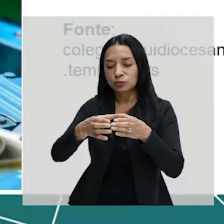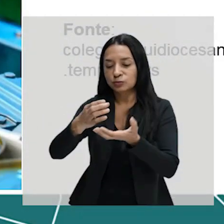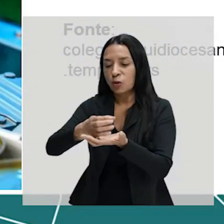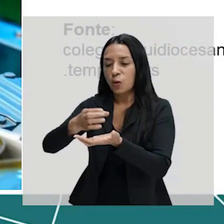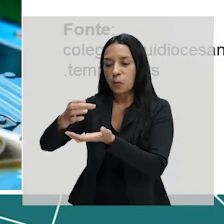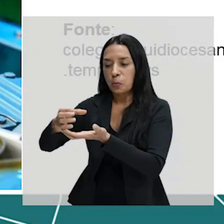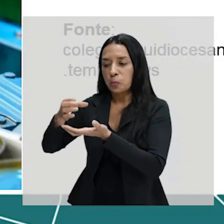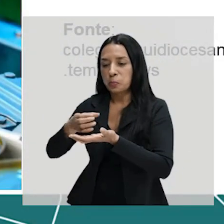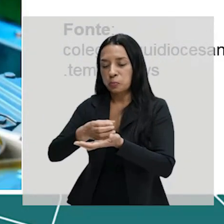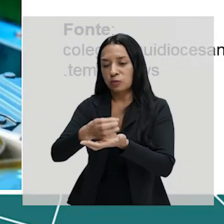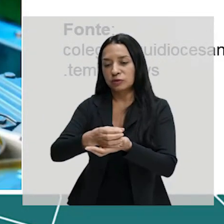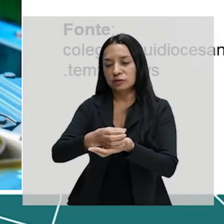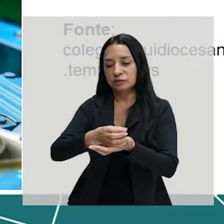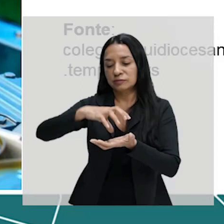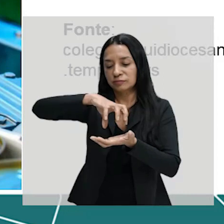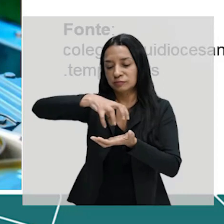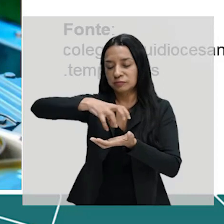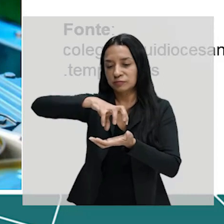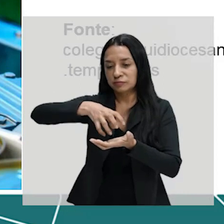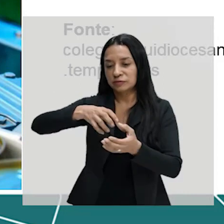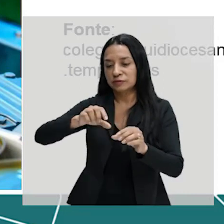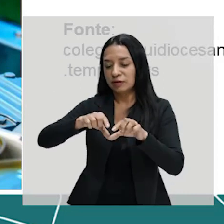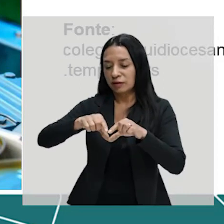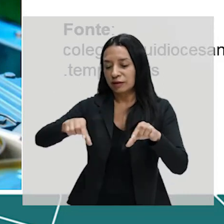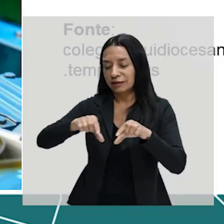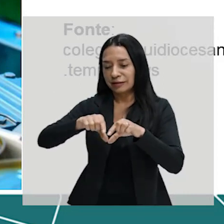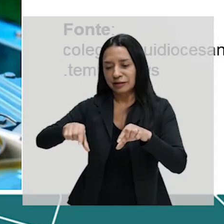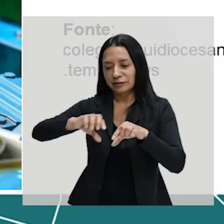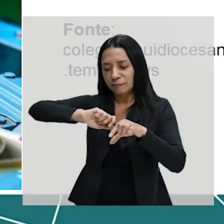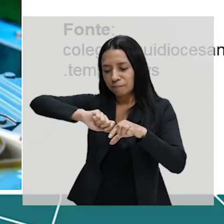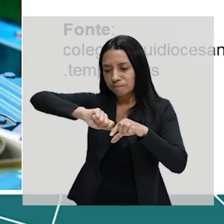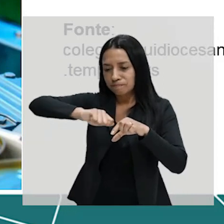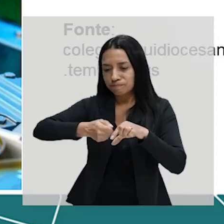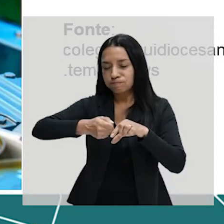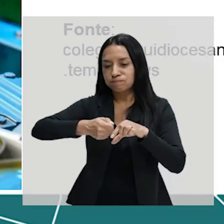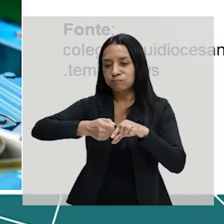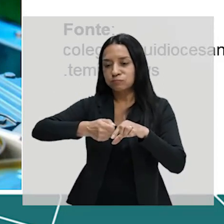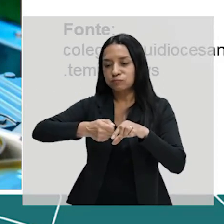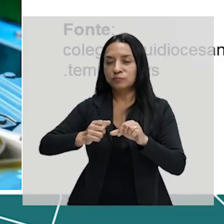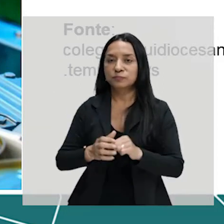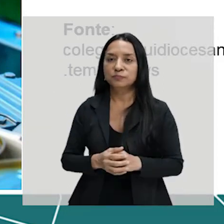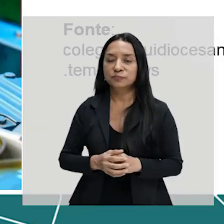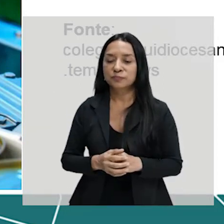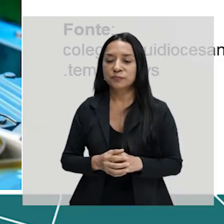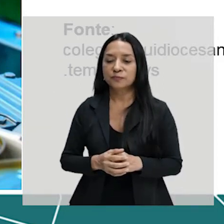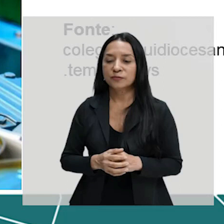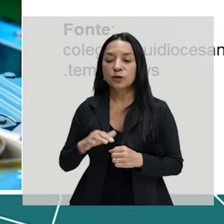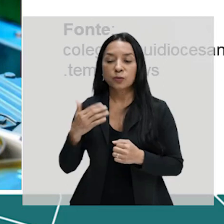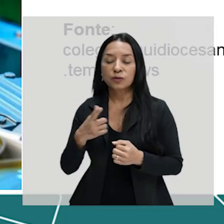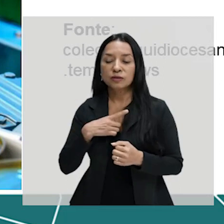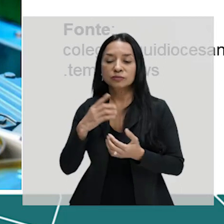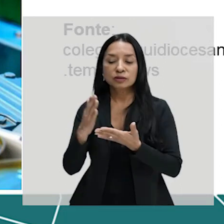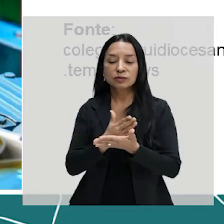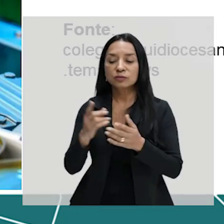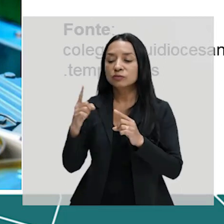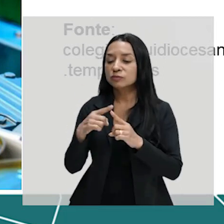por exemplo você tem ali a lata de sardinha bem fechadinha tá e quando tem